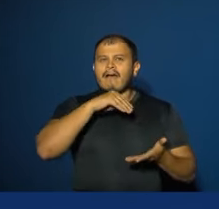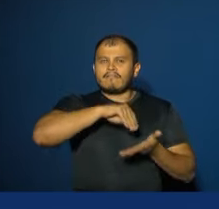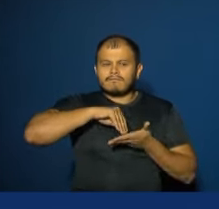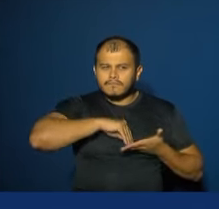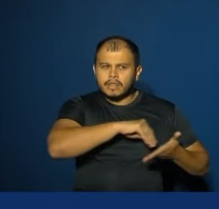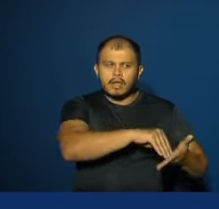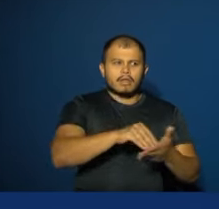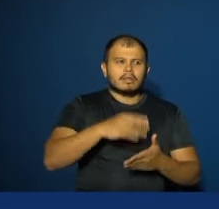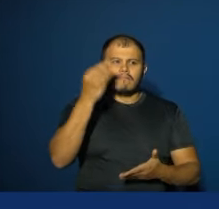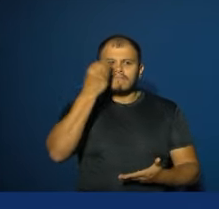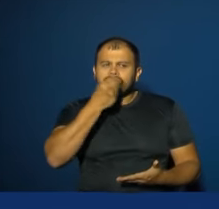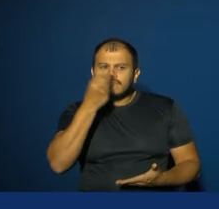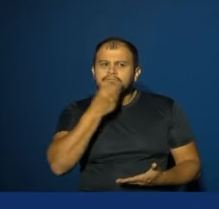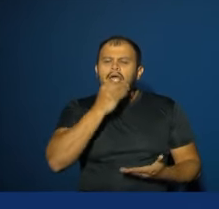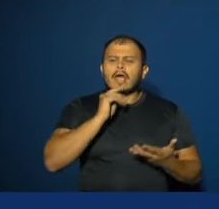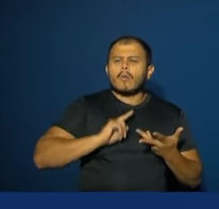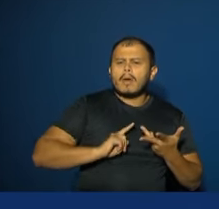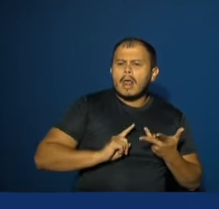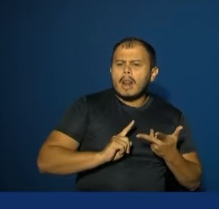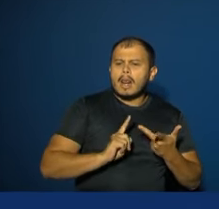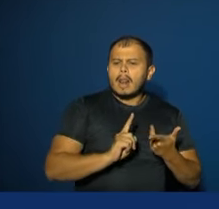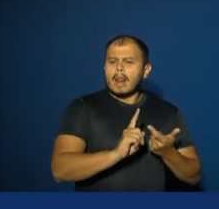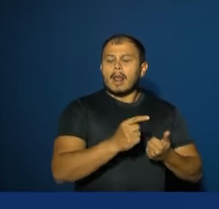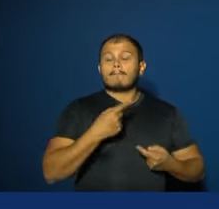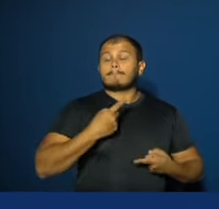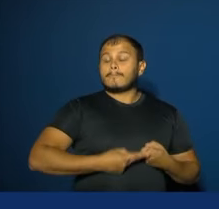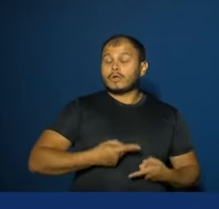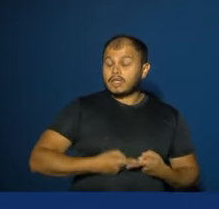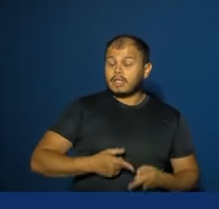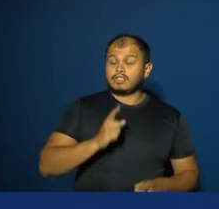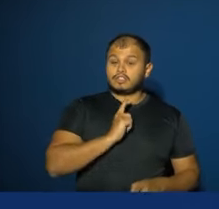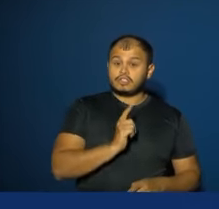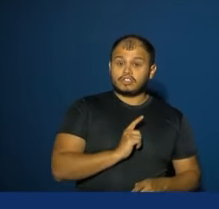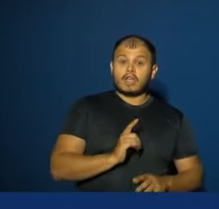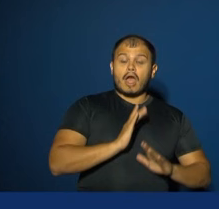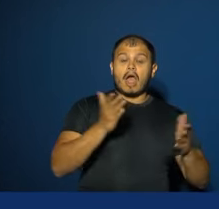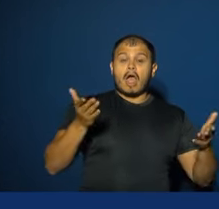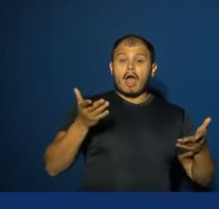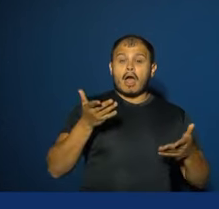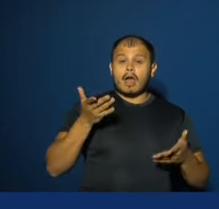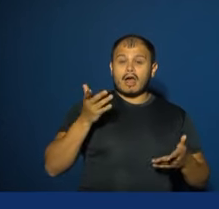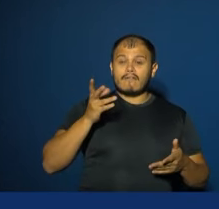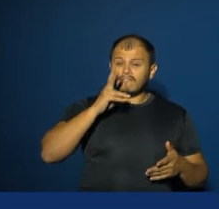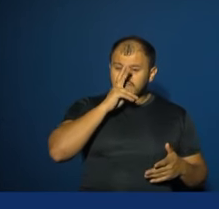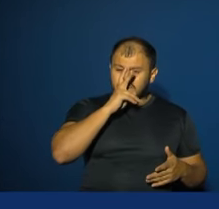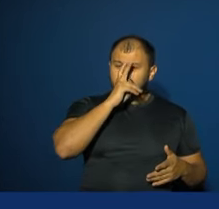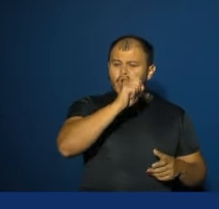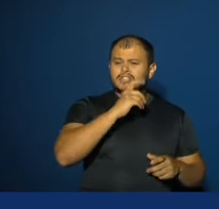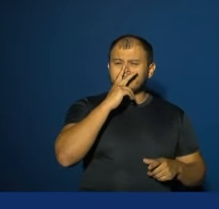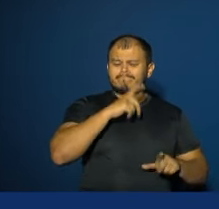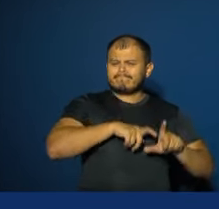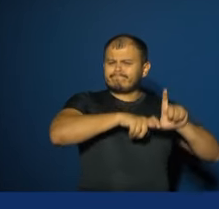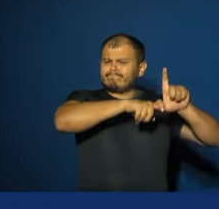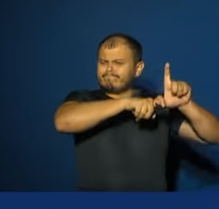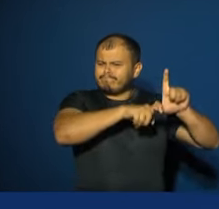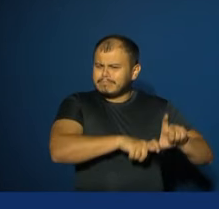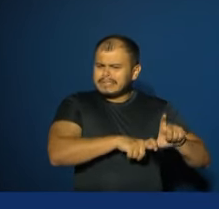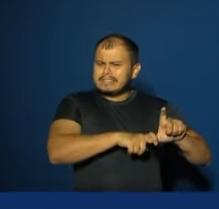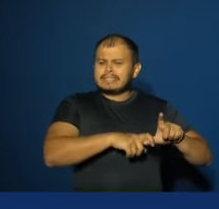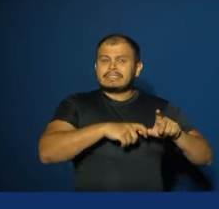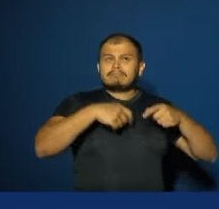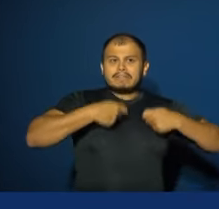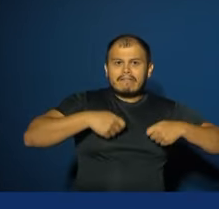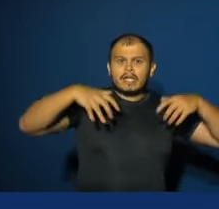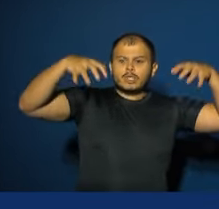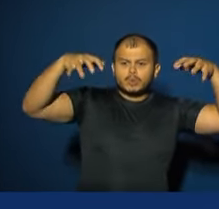elétrico brasileiro ao abastecimento, porque tínhamos uma extrema dependência das chuvas,